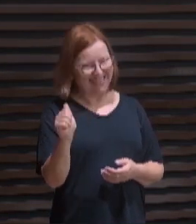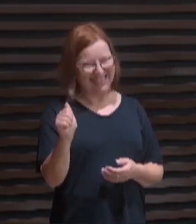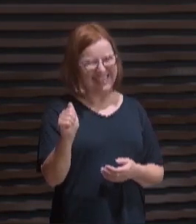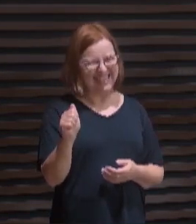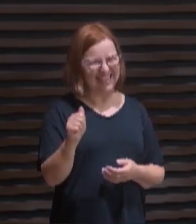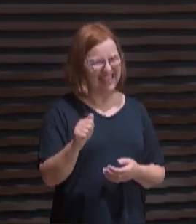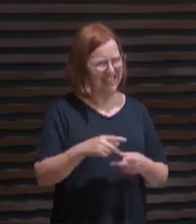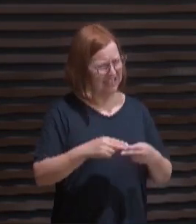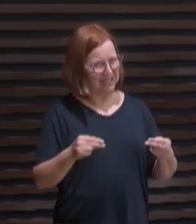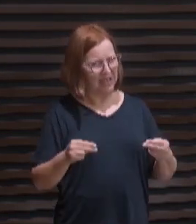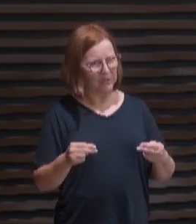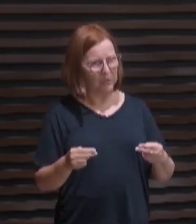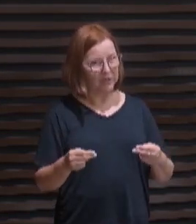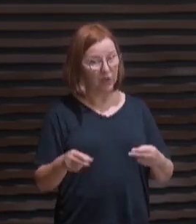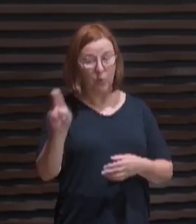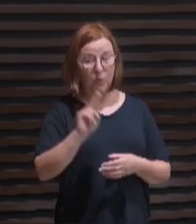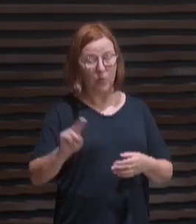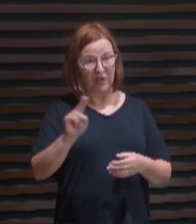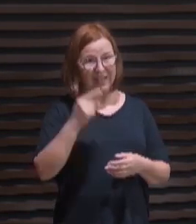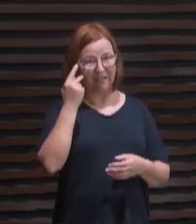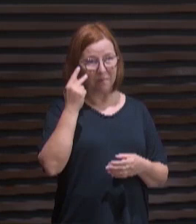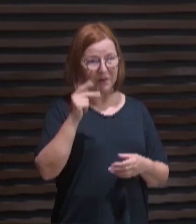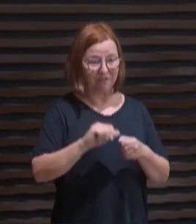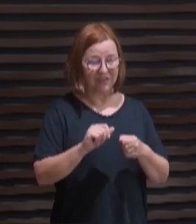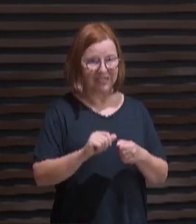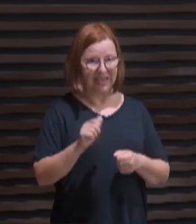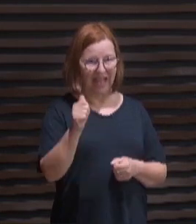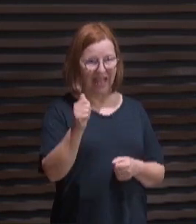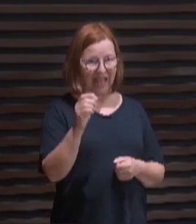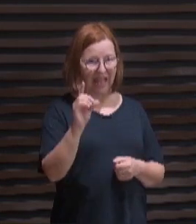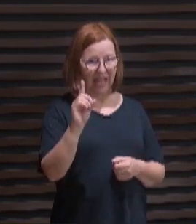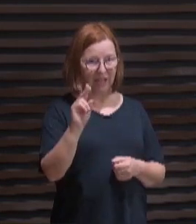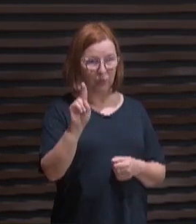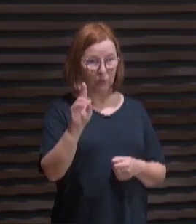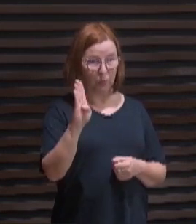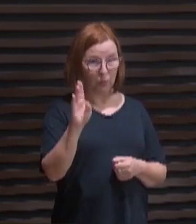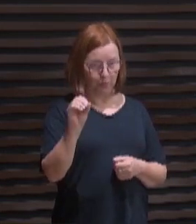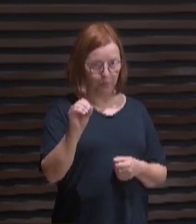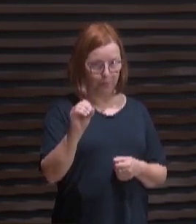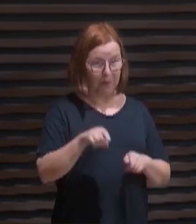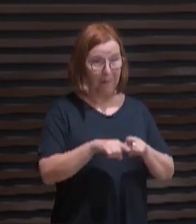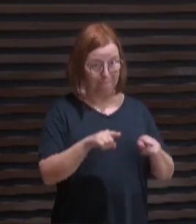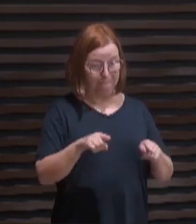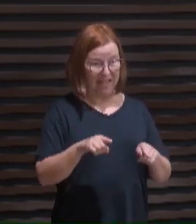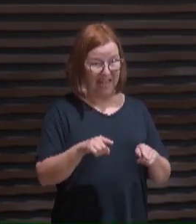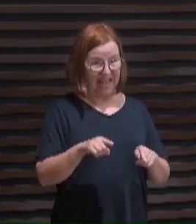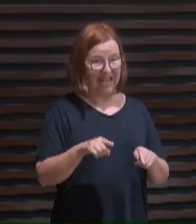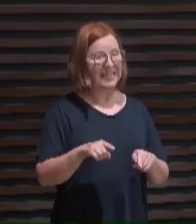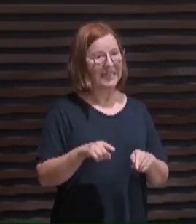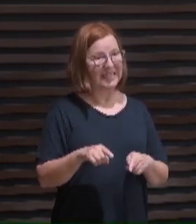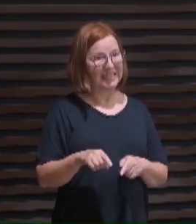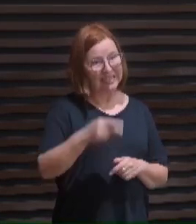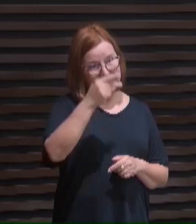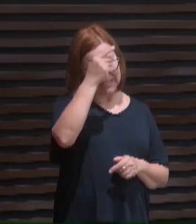humana, estragava tudo. O homem é um bicho caído, tão nojento, que